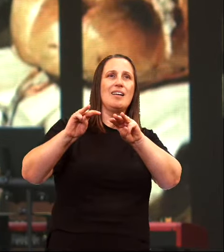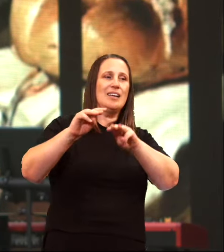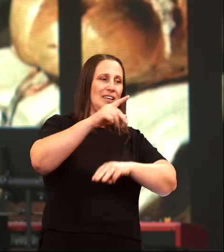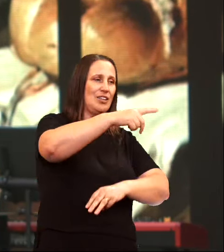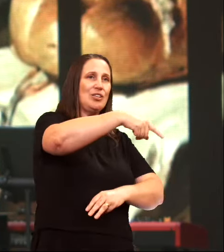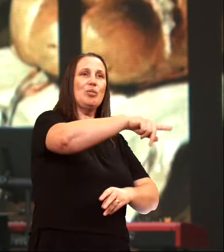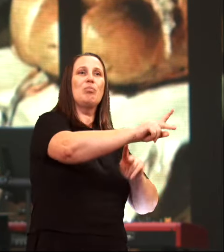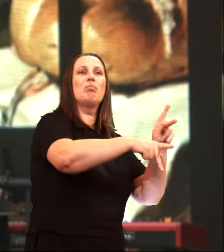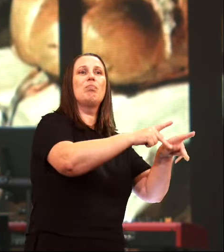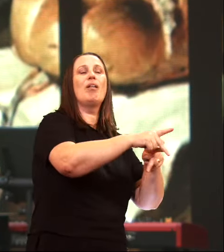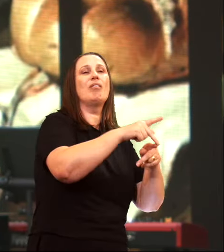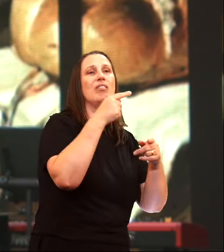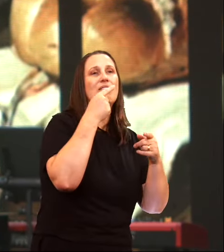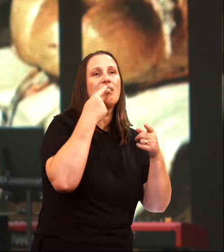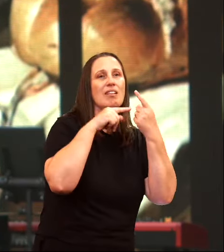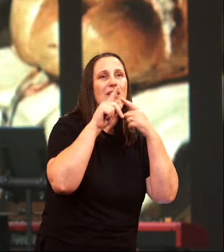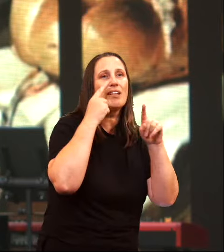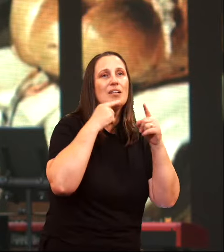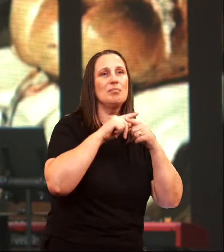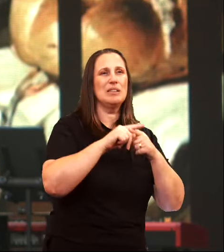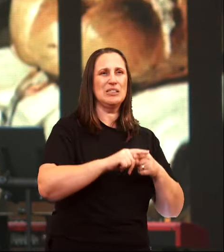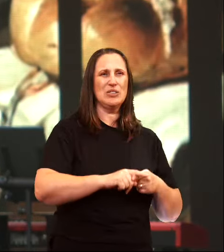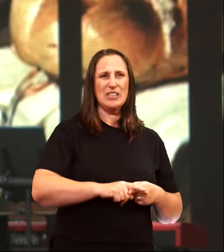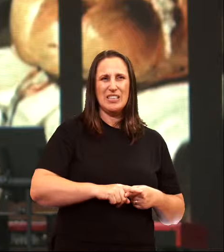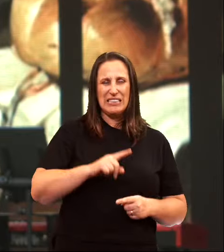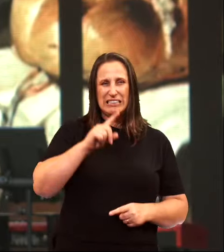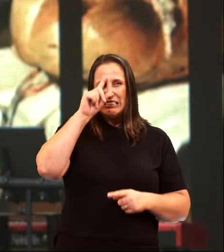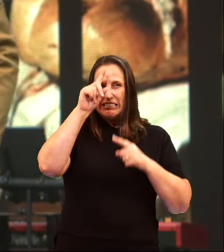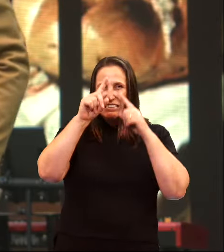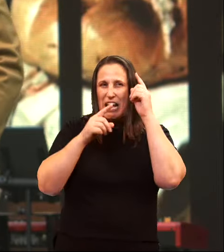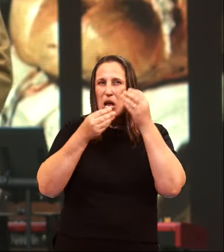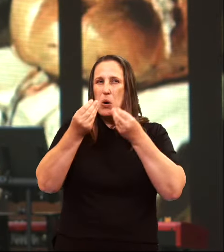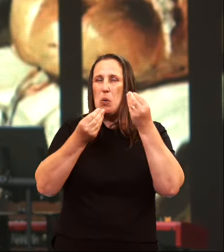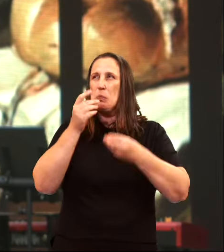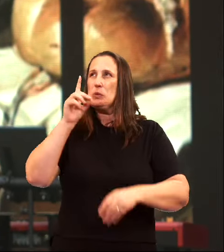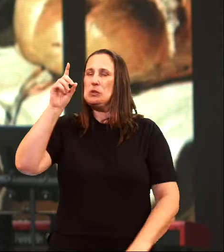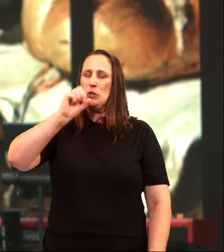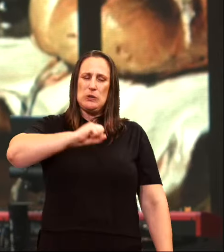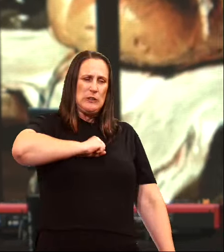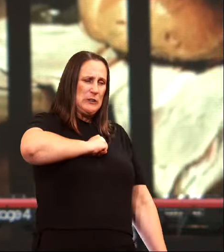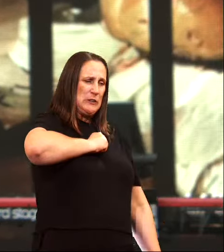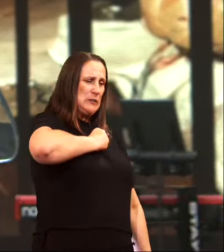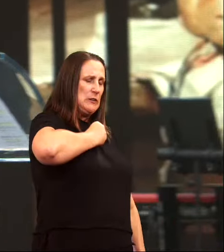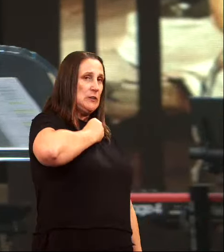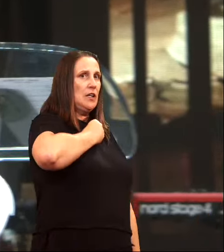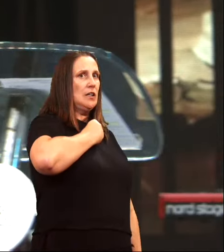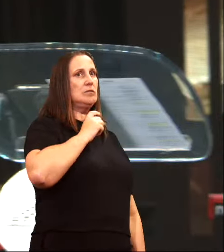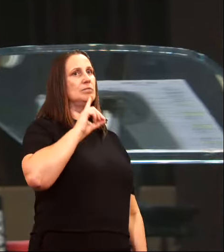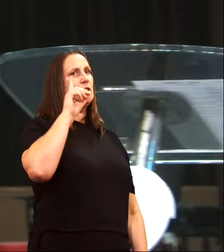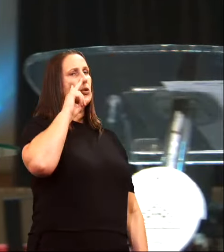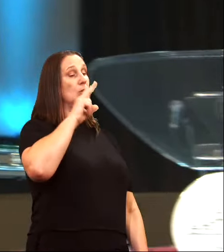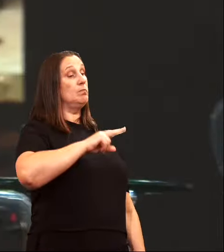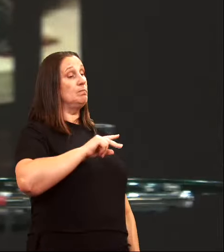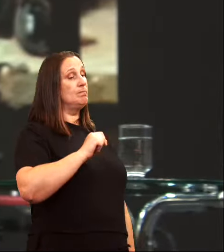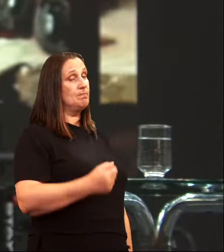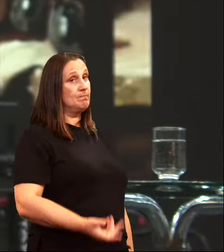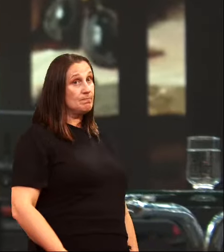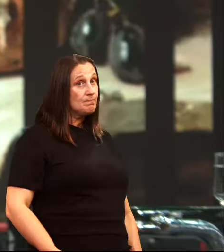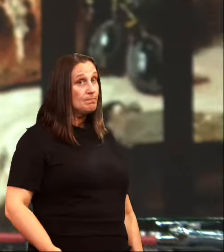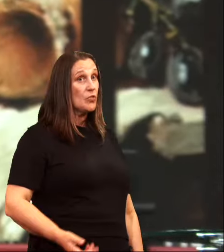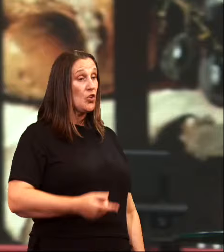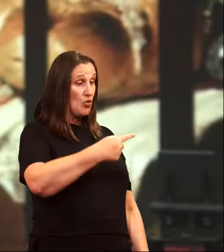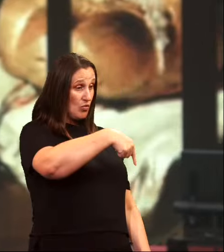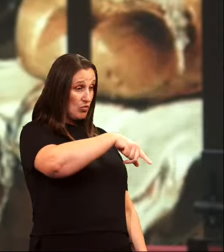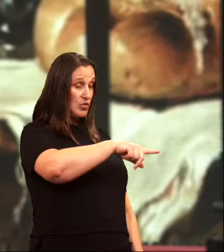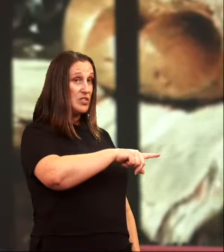ter ideia como isso provocou a ira de Deus, a Bíblia diz que Deus fala assim: olha, vocês